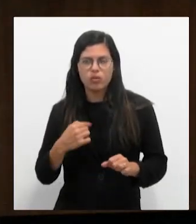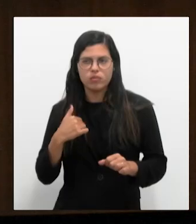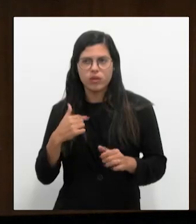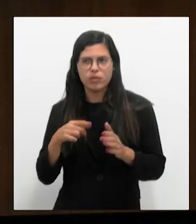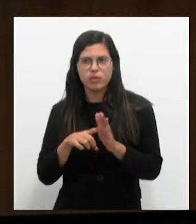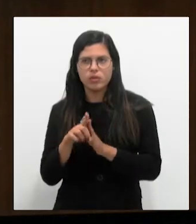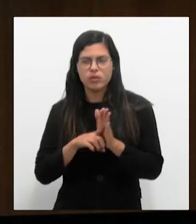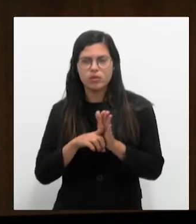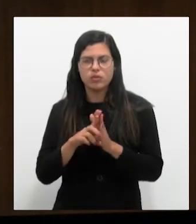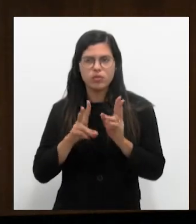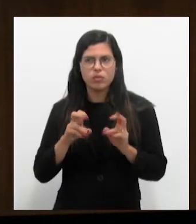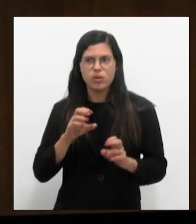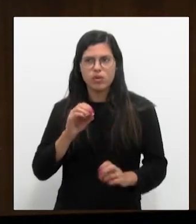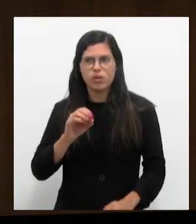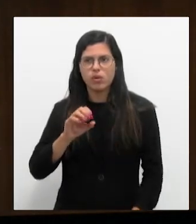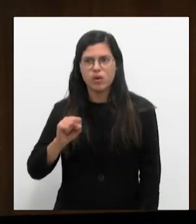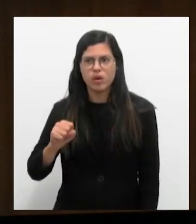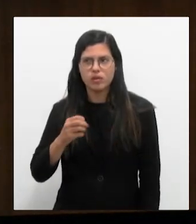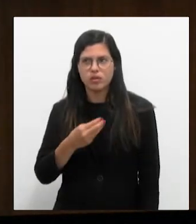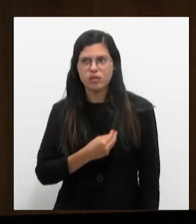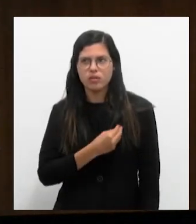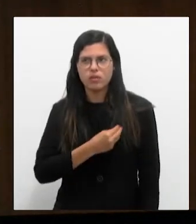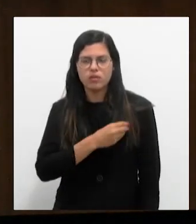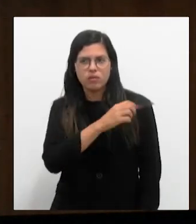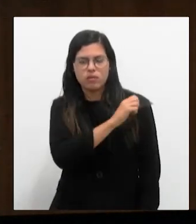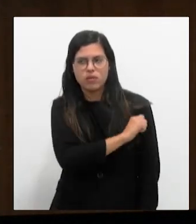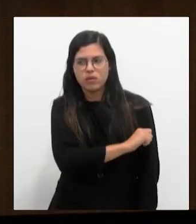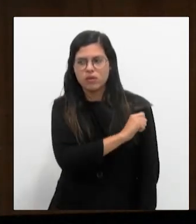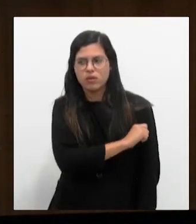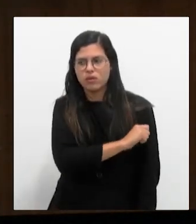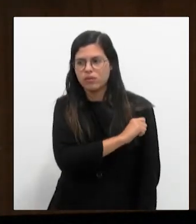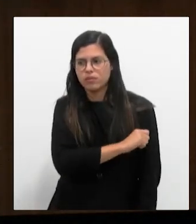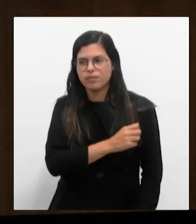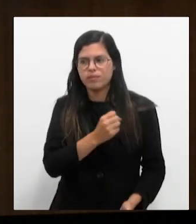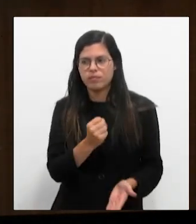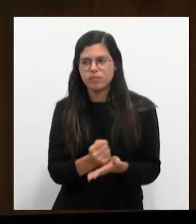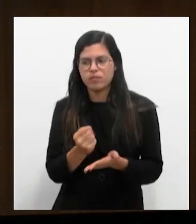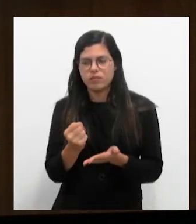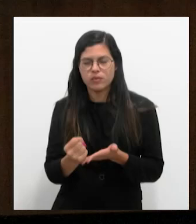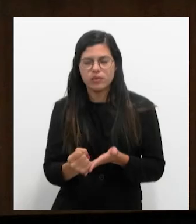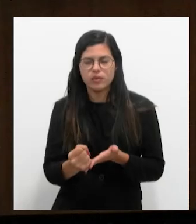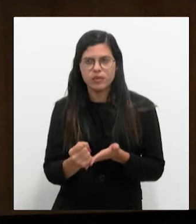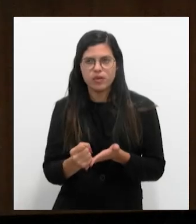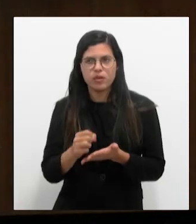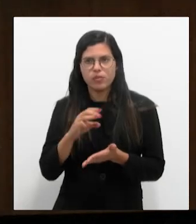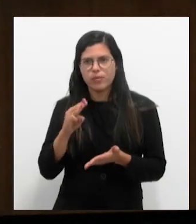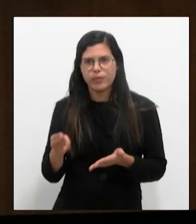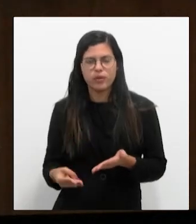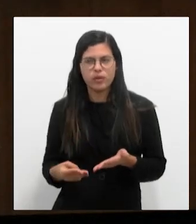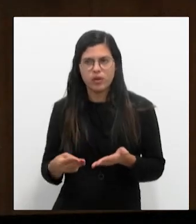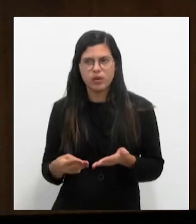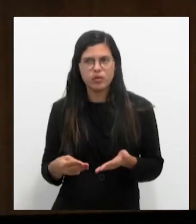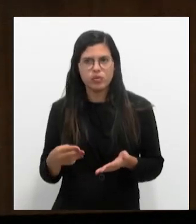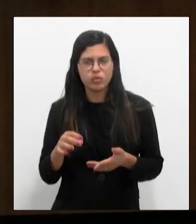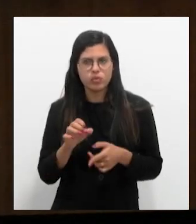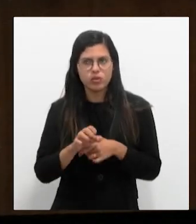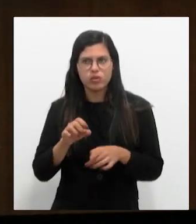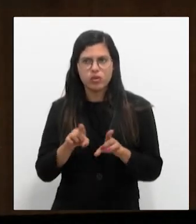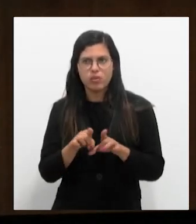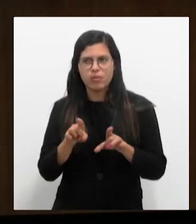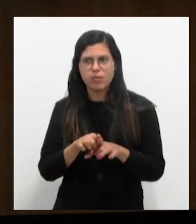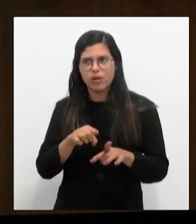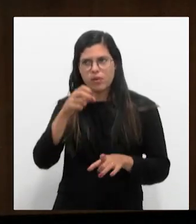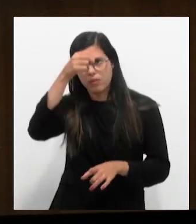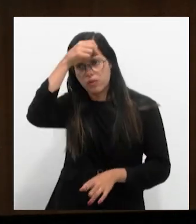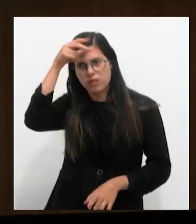Viva Rio. Essa mesma que tem contratos milionários no Estado e principalmente na Prefeitura do Rio, com a anuência do senhor